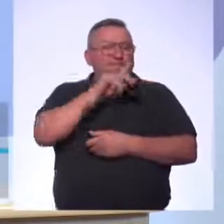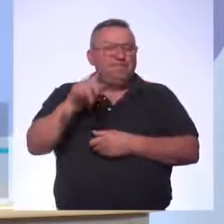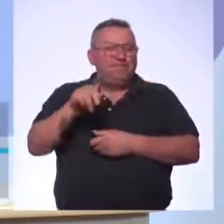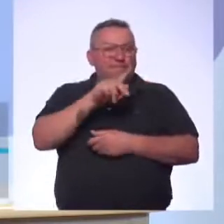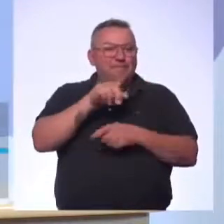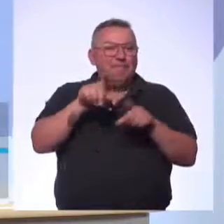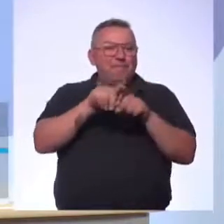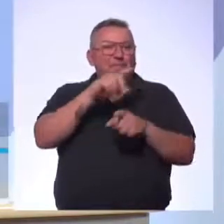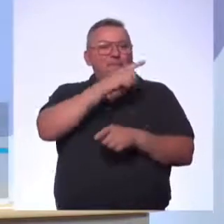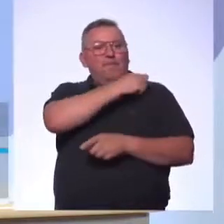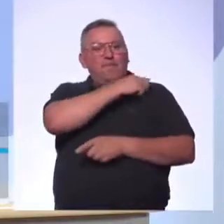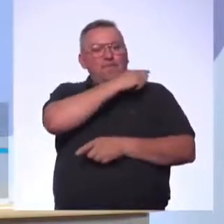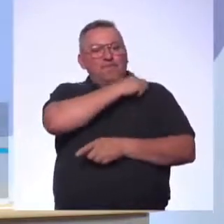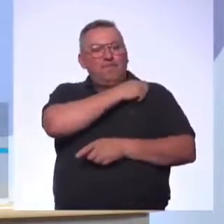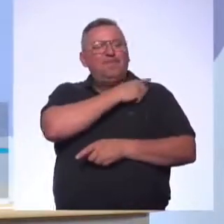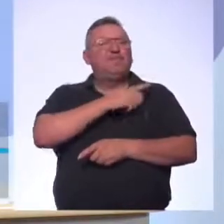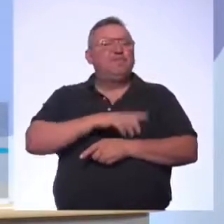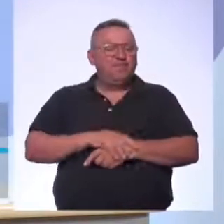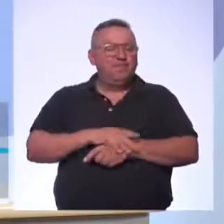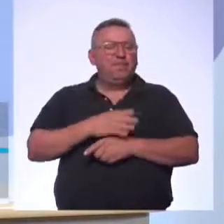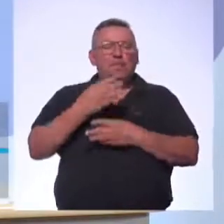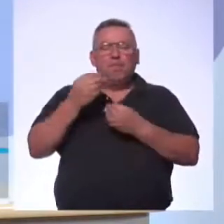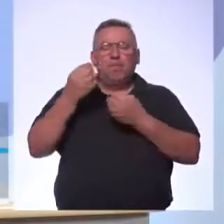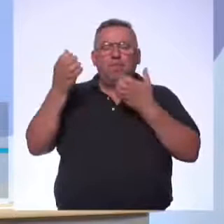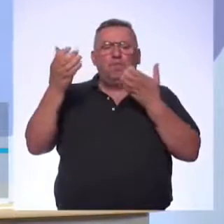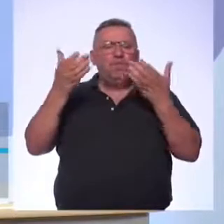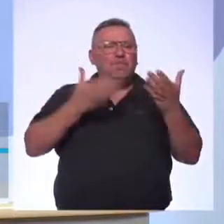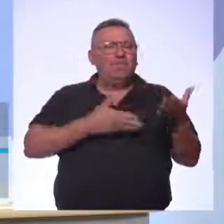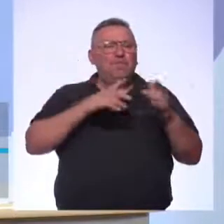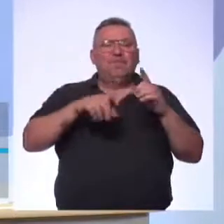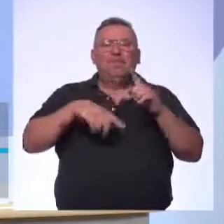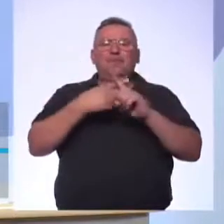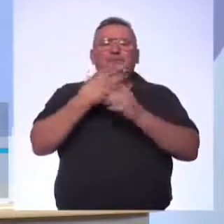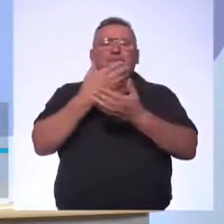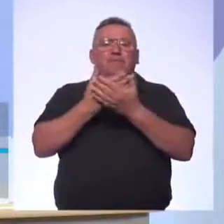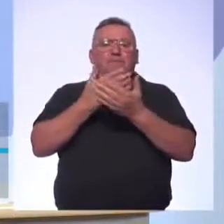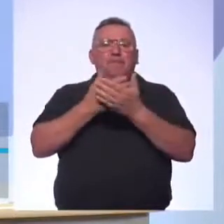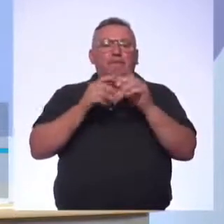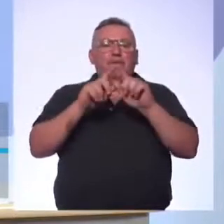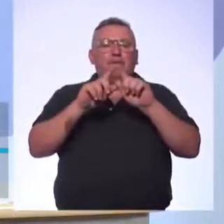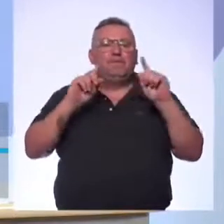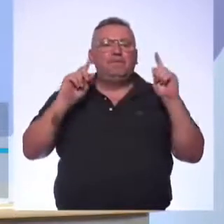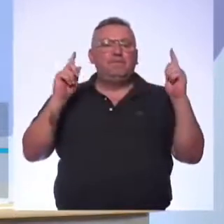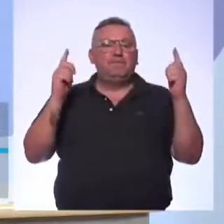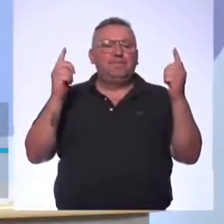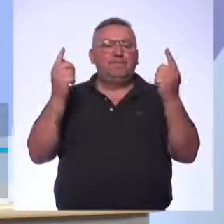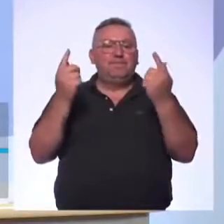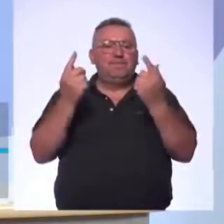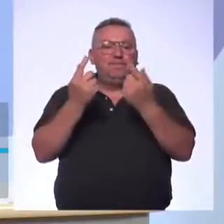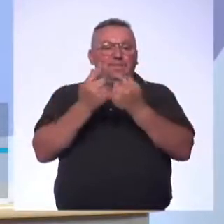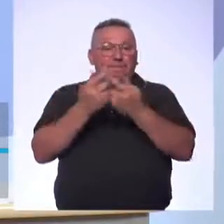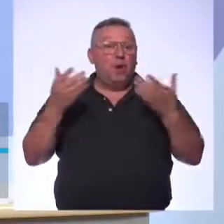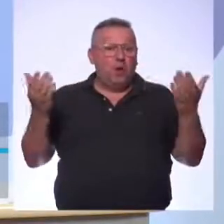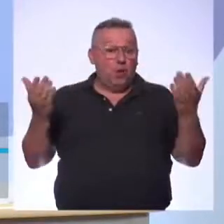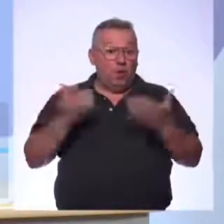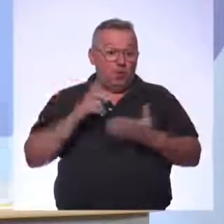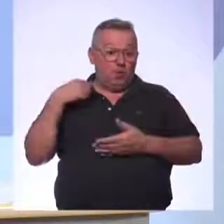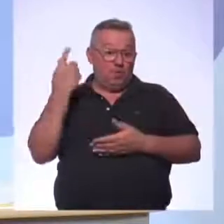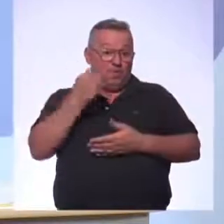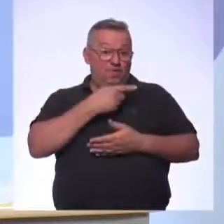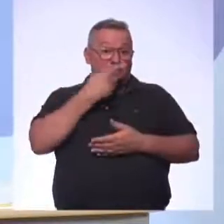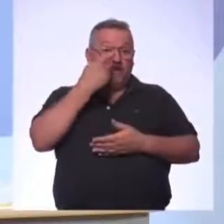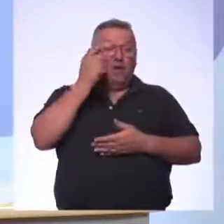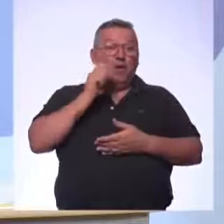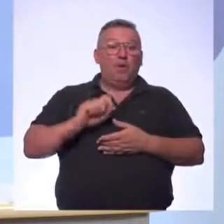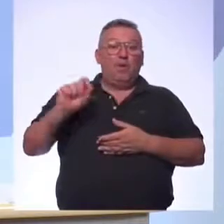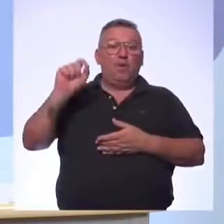da primeira série do ensino médio? Muito bem-vindos a mais uma aula de geografia. E hoje a gente vai falar aí sobre